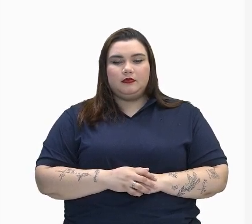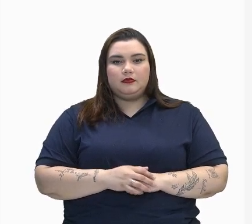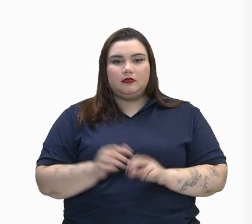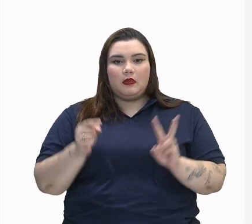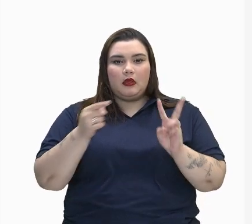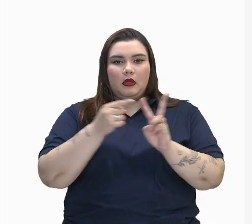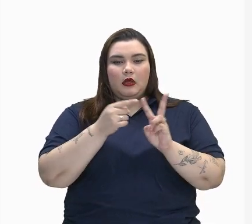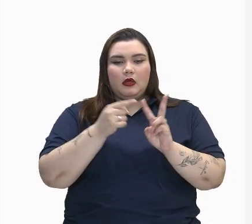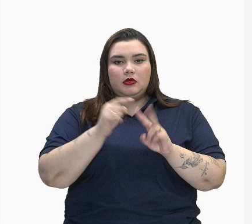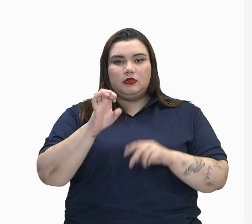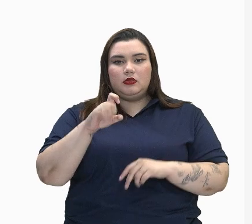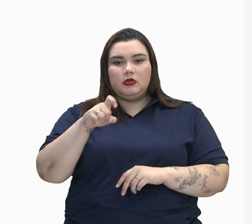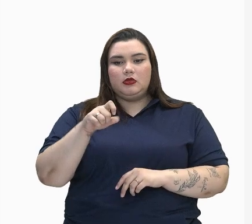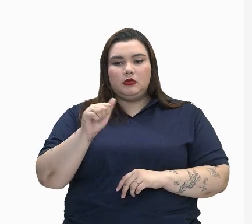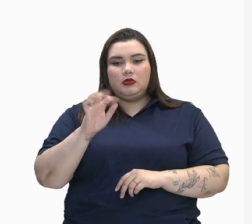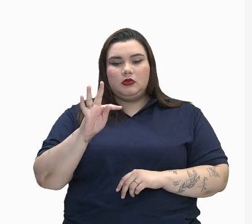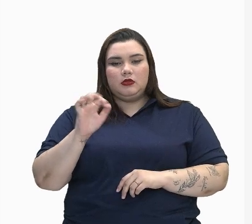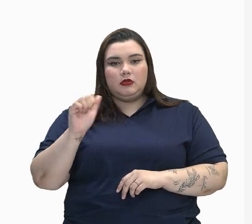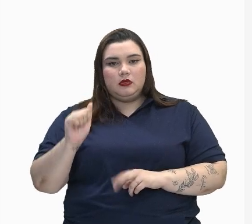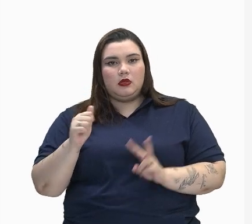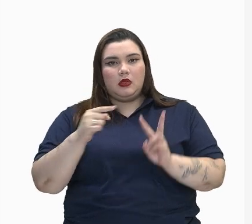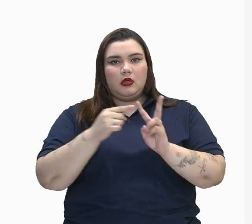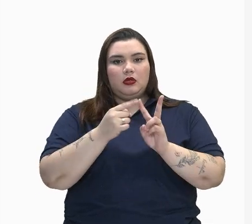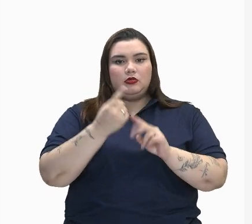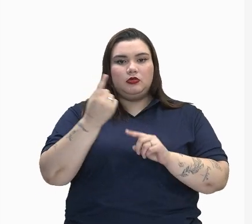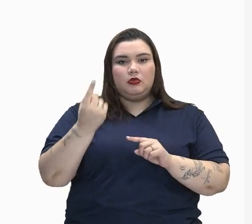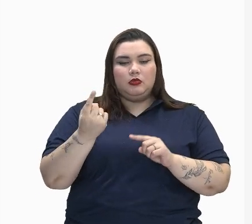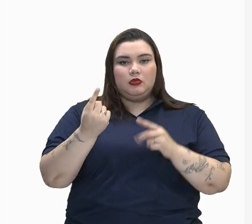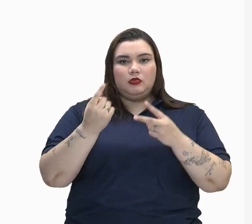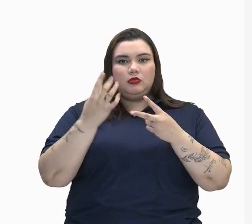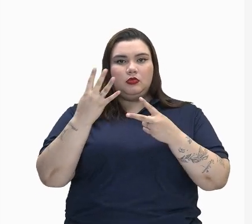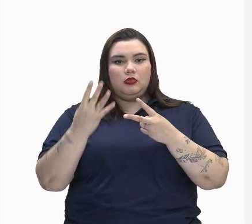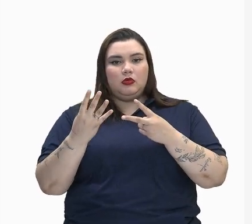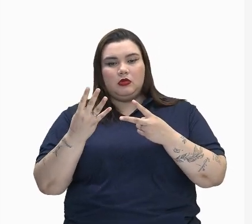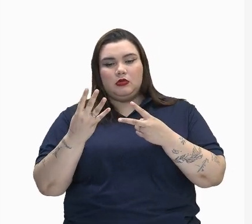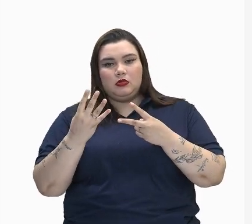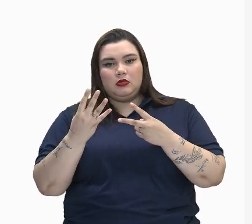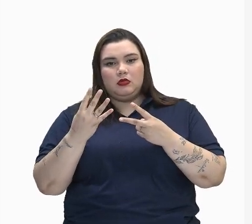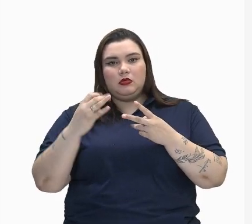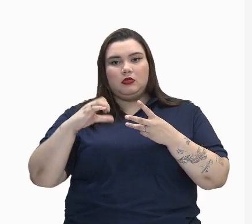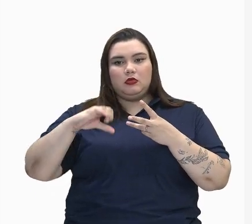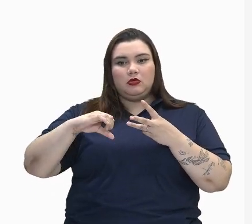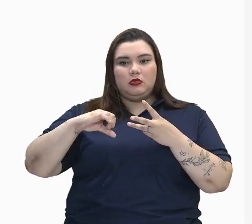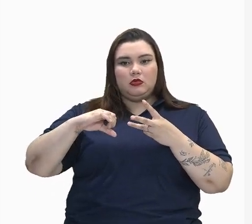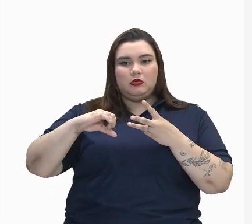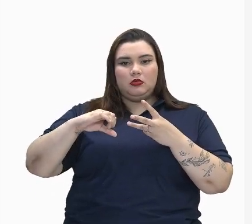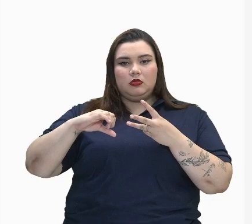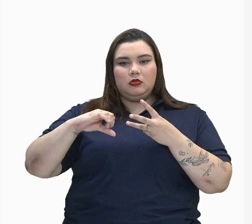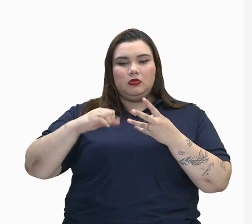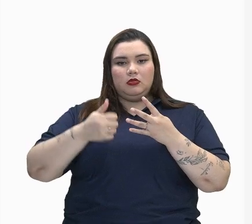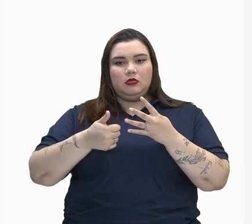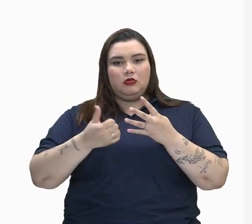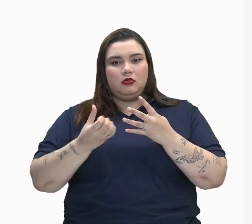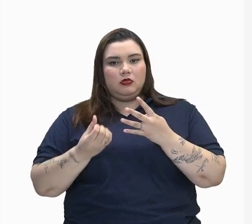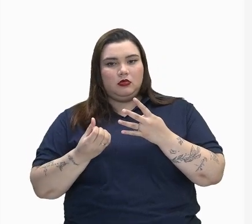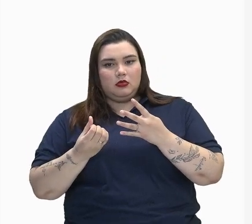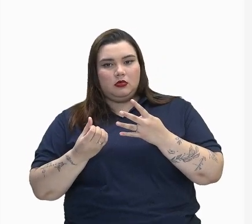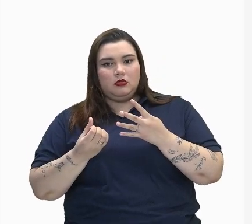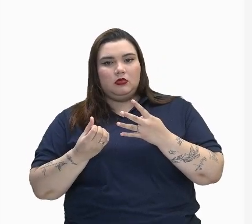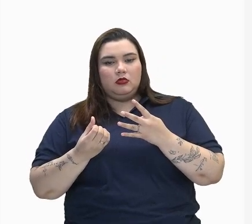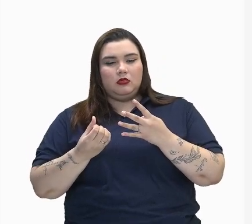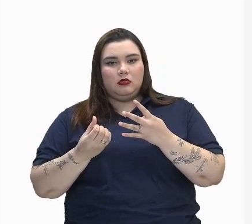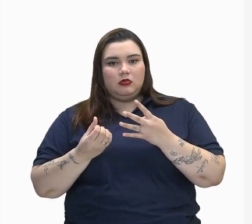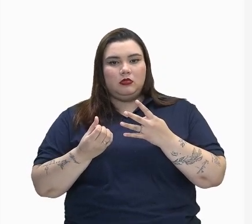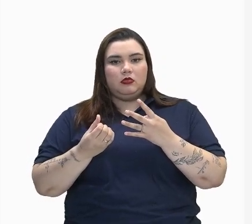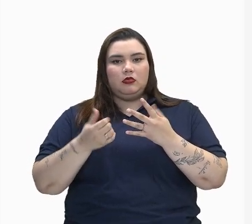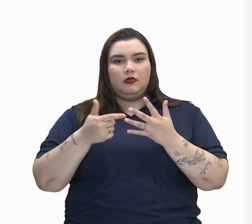raiz exata são raiz de 1, raiz de 4, raiz de 9, raiz de 16,